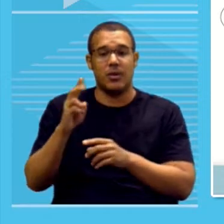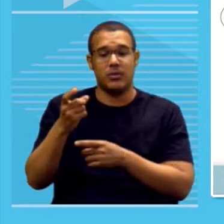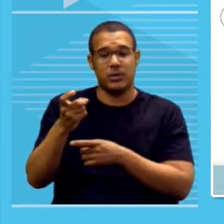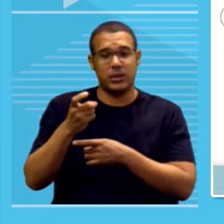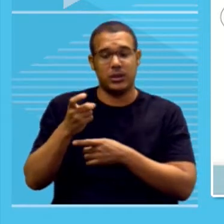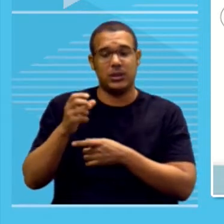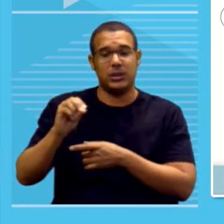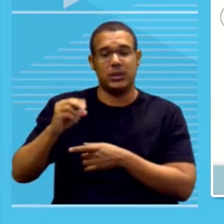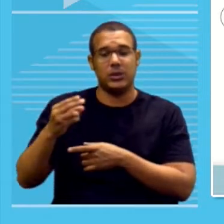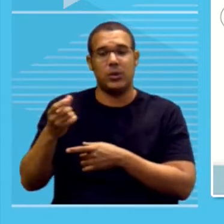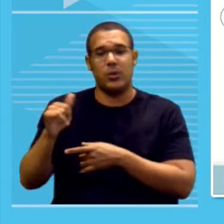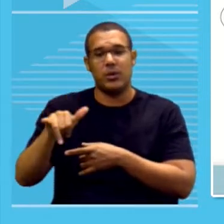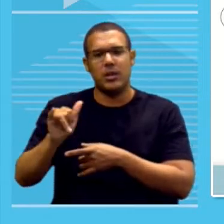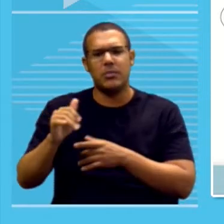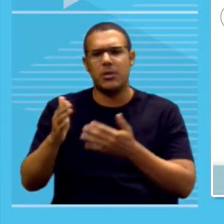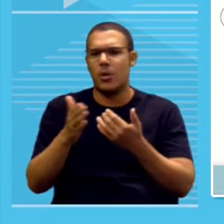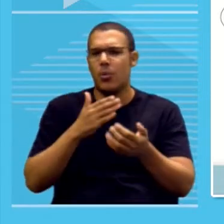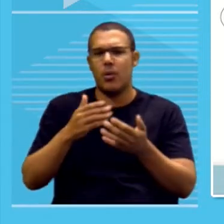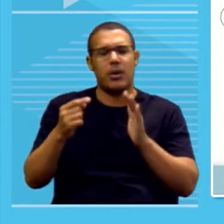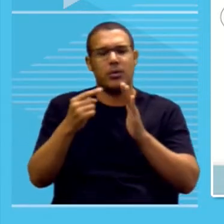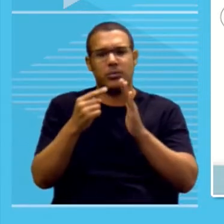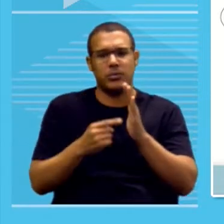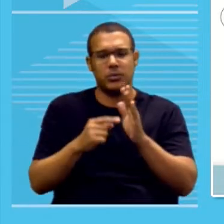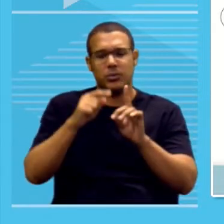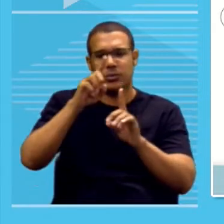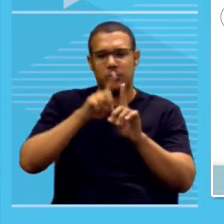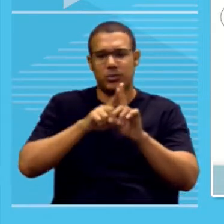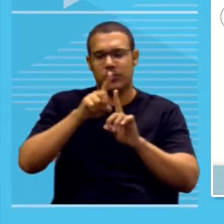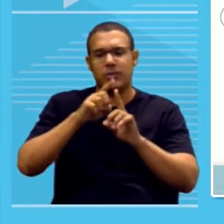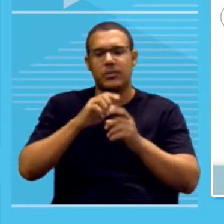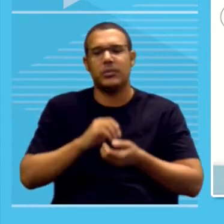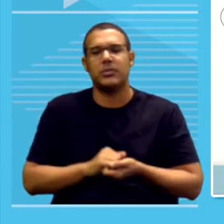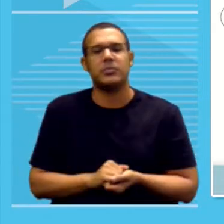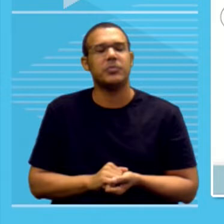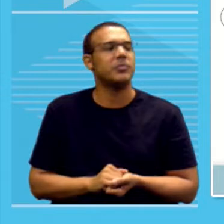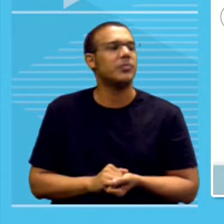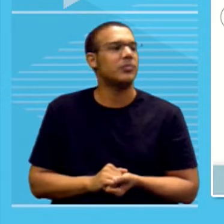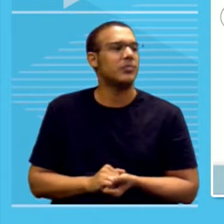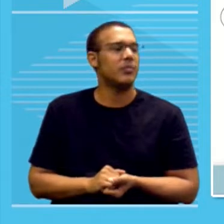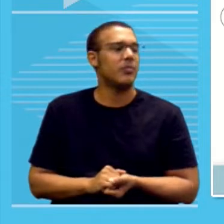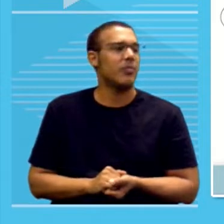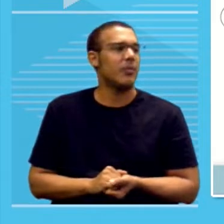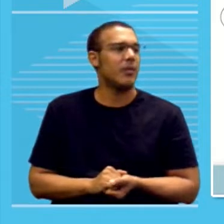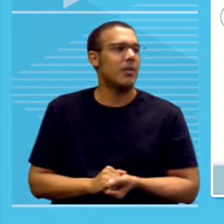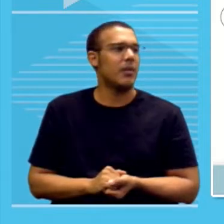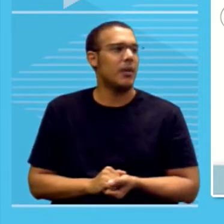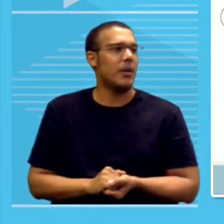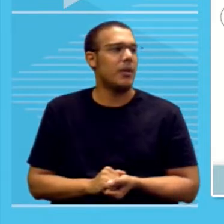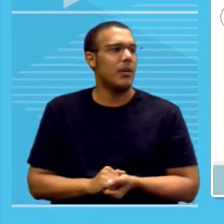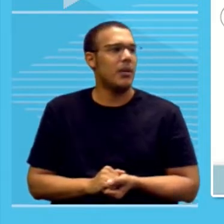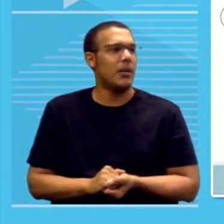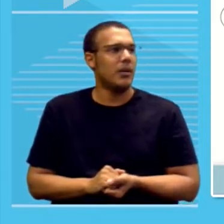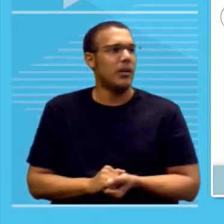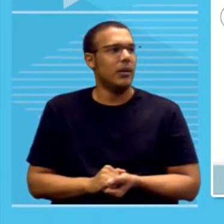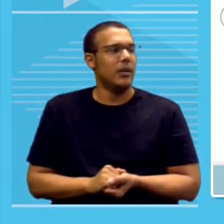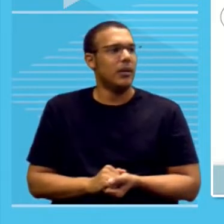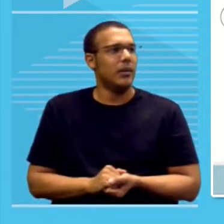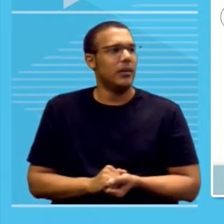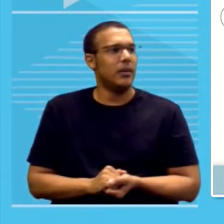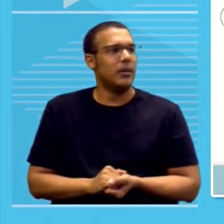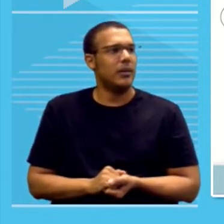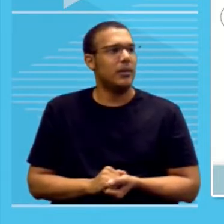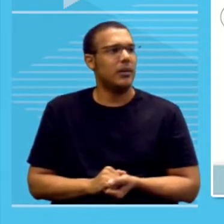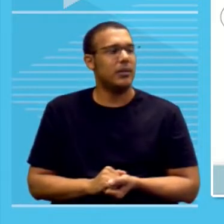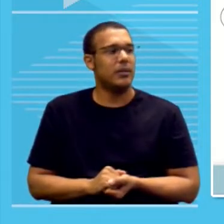y de quaisquer um dos pontos envolvidos Então pensa comigo aqui ele disse já para mim que